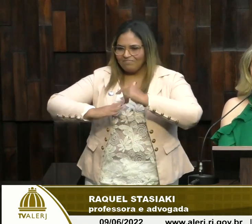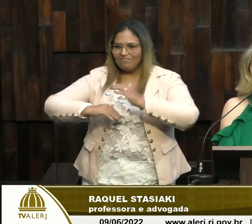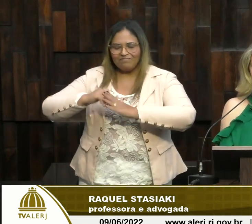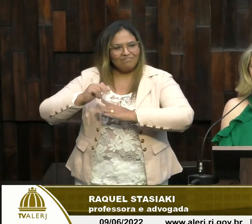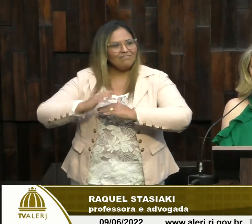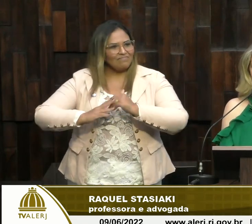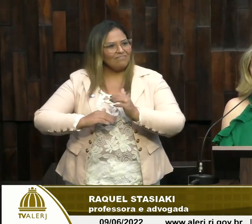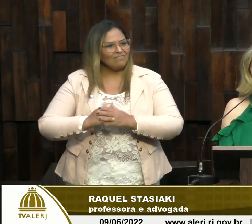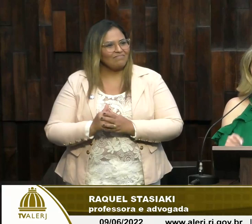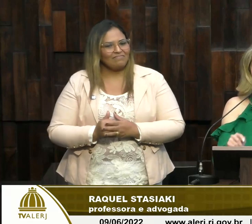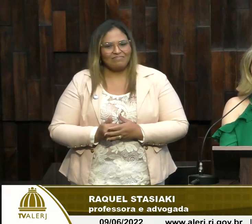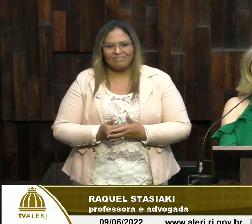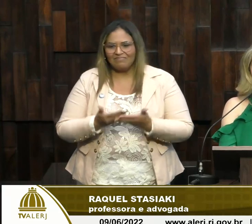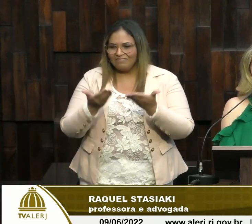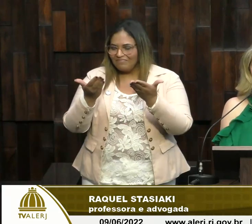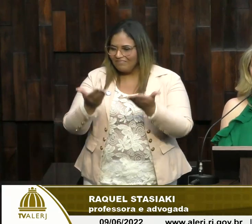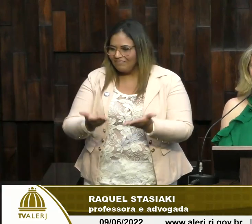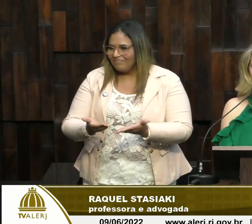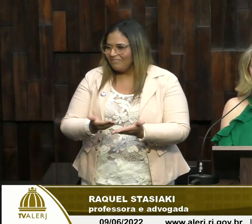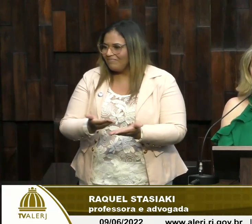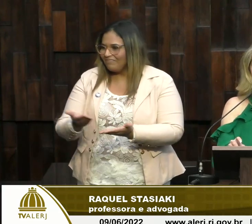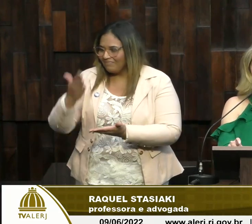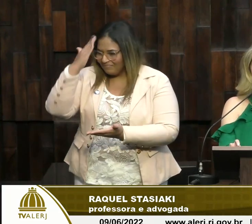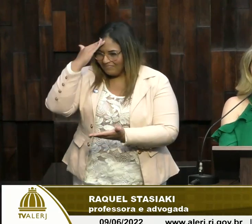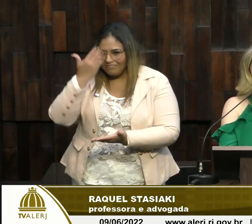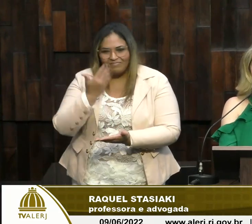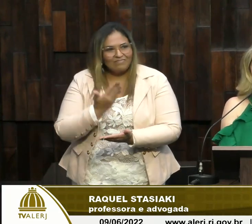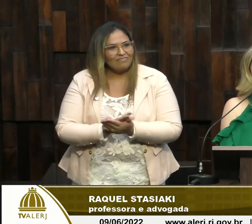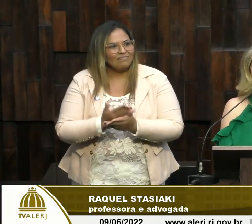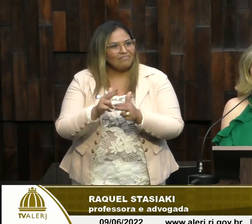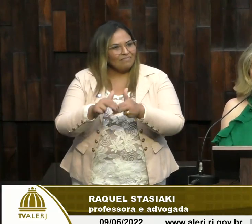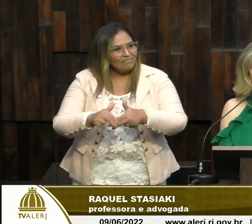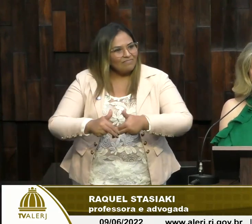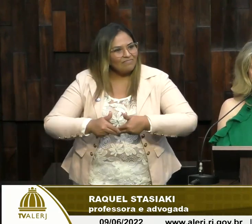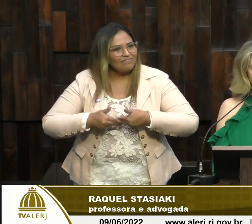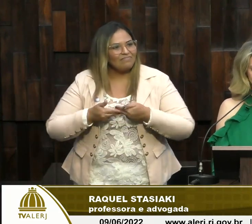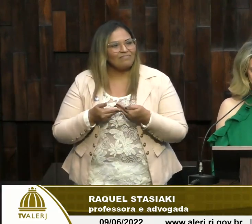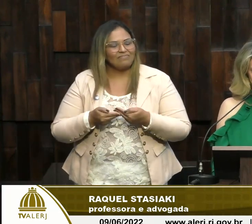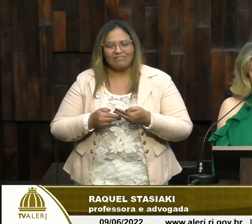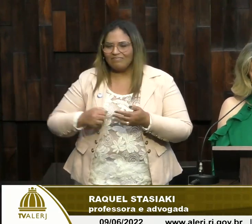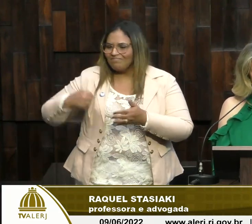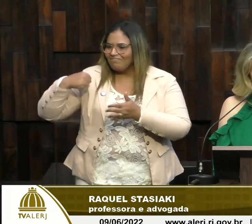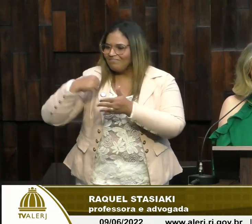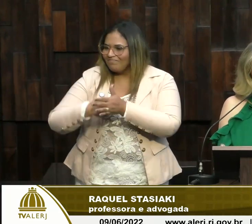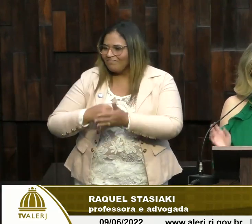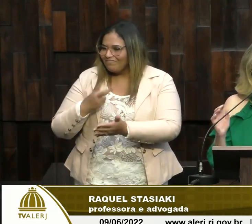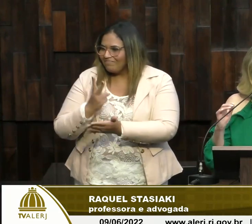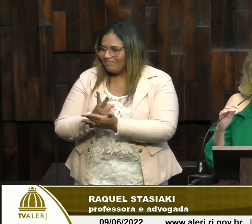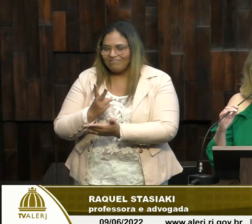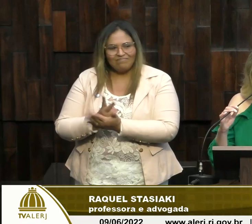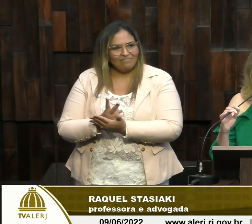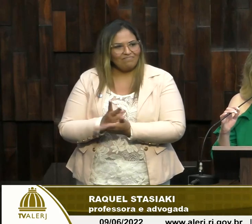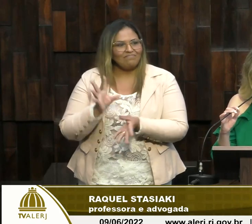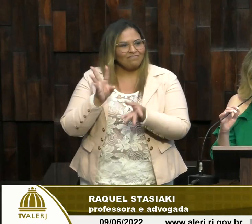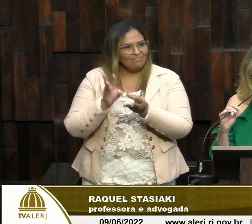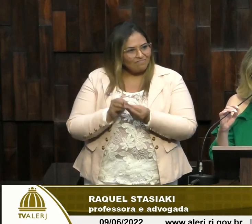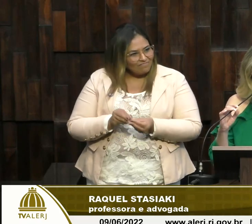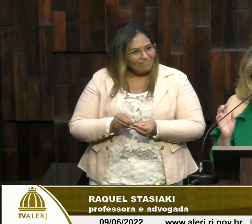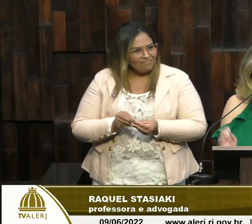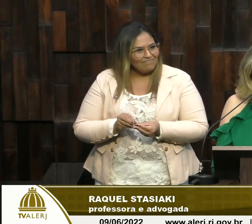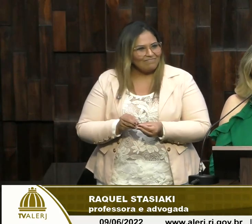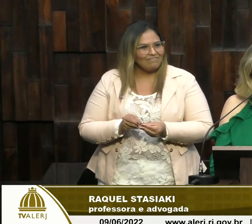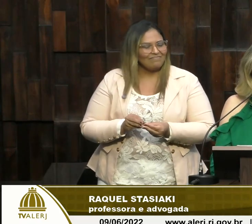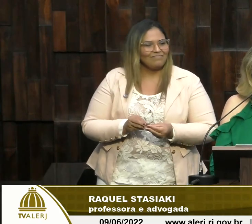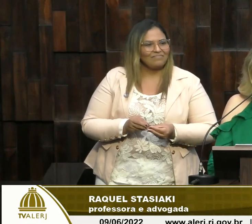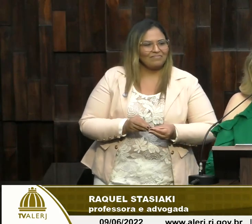é esse servidor público, é nele que eu acredito e é por ele que eu vou lutar sempre. E, para fechar aqui,